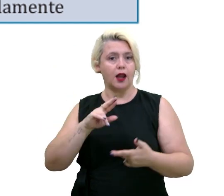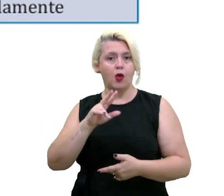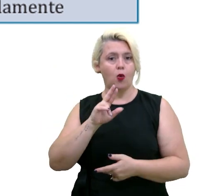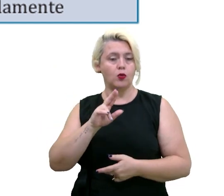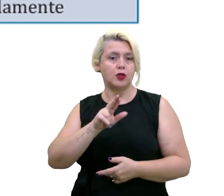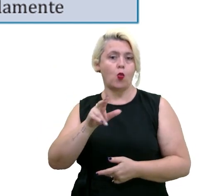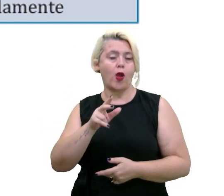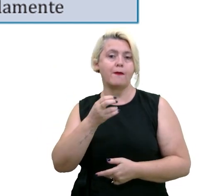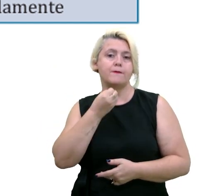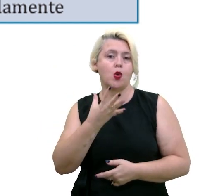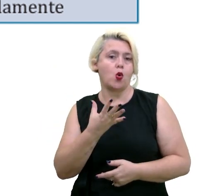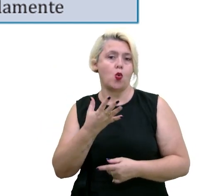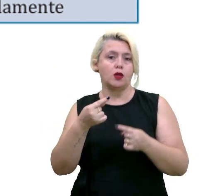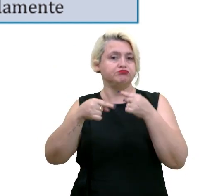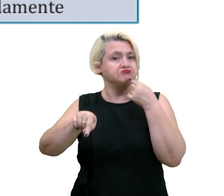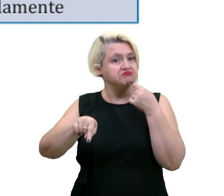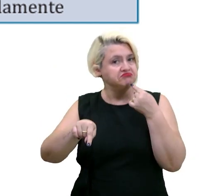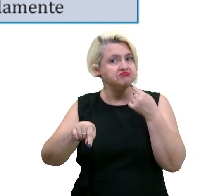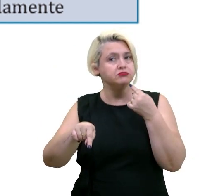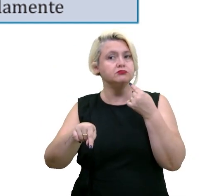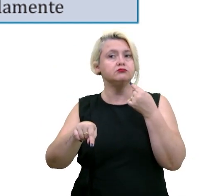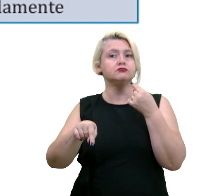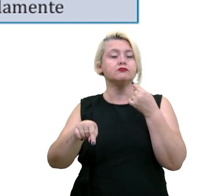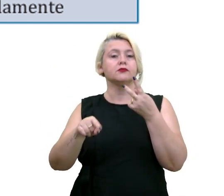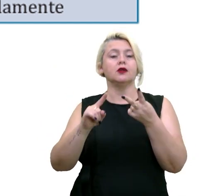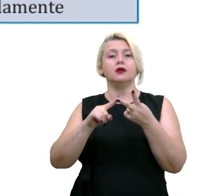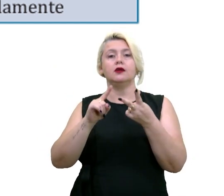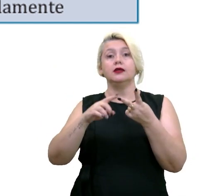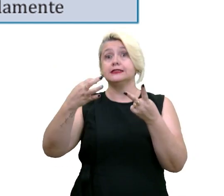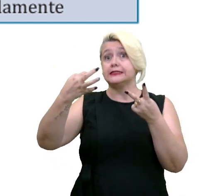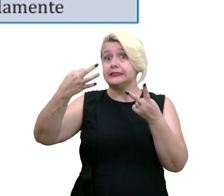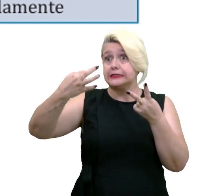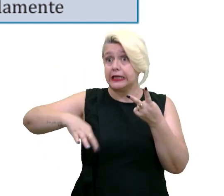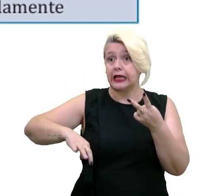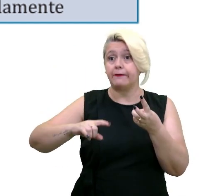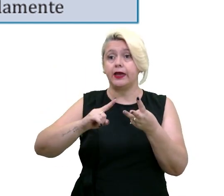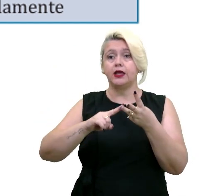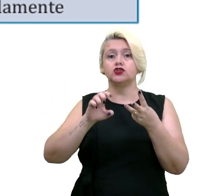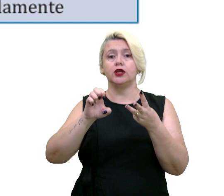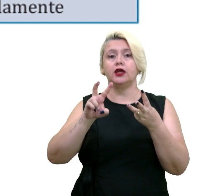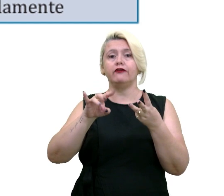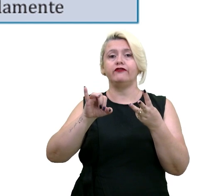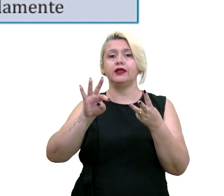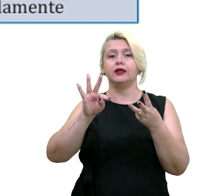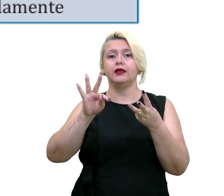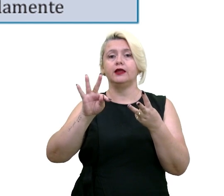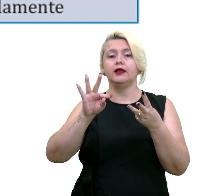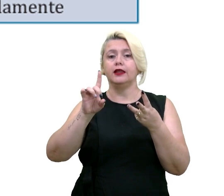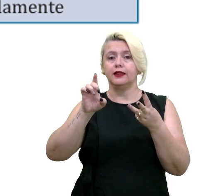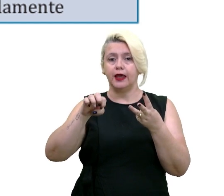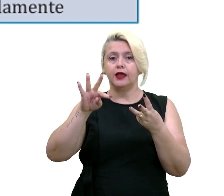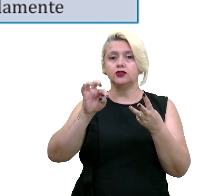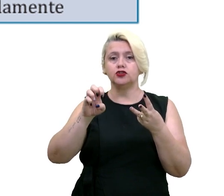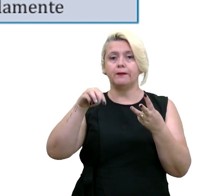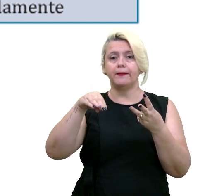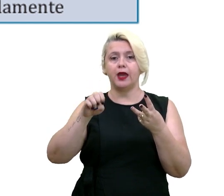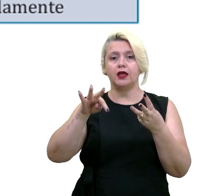boa, né? É inadequada. Tem o certamente, evidentemente,